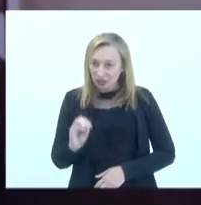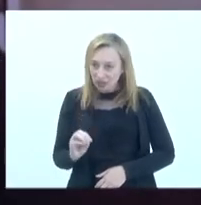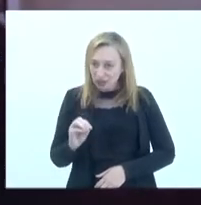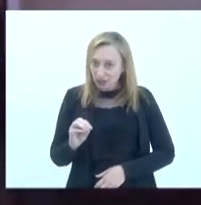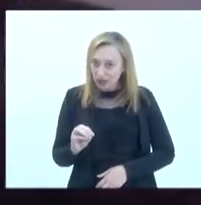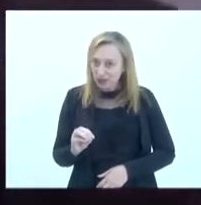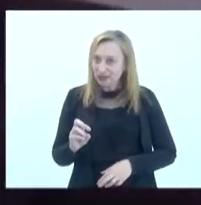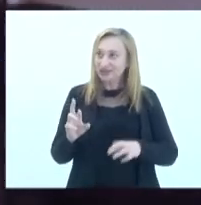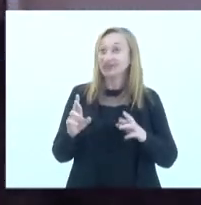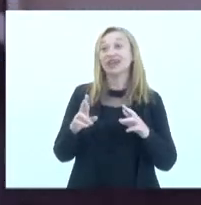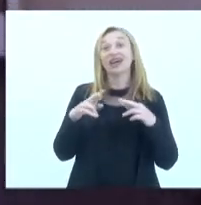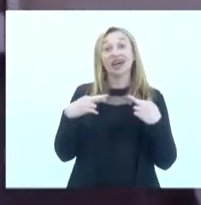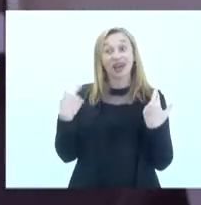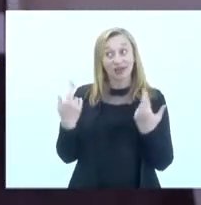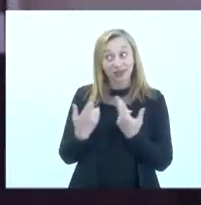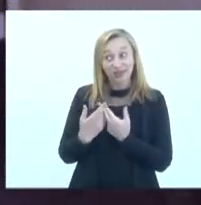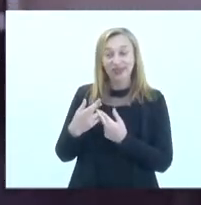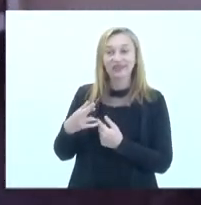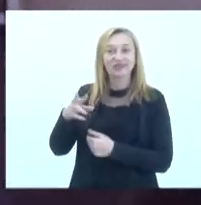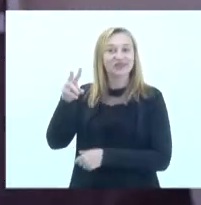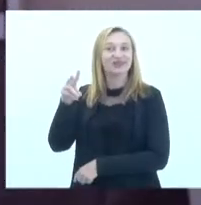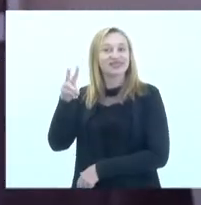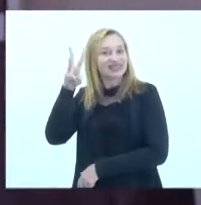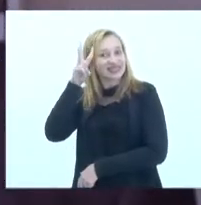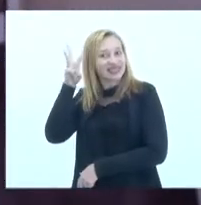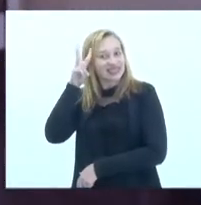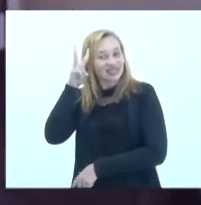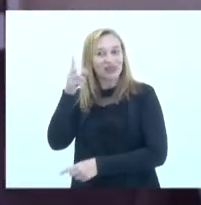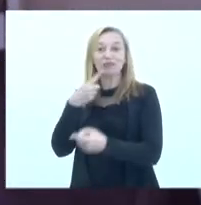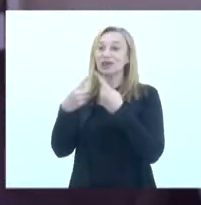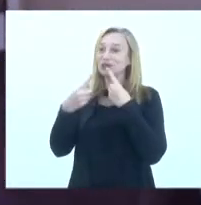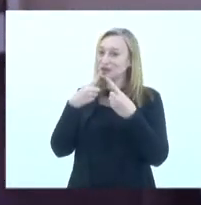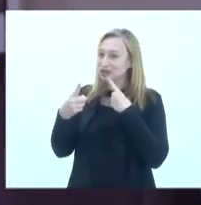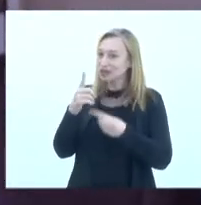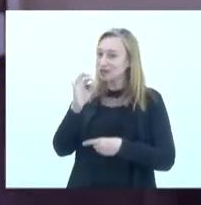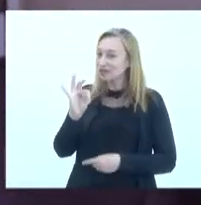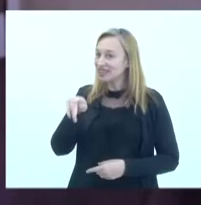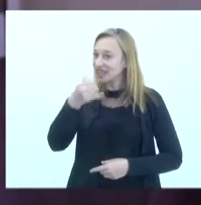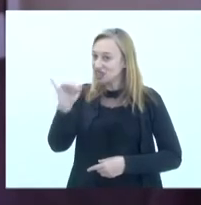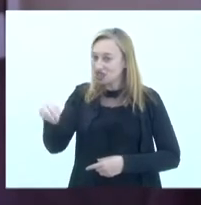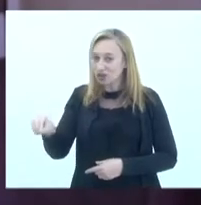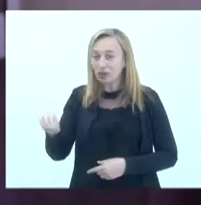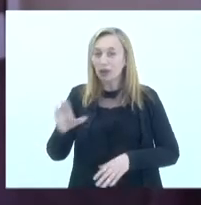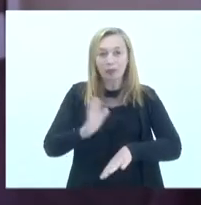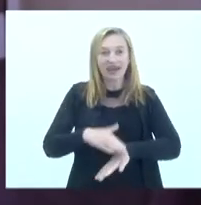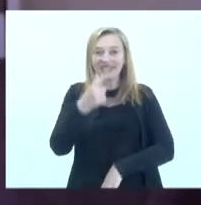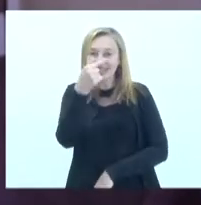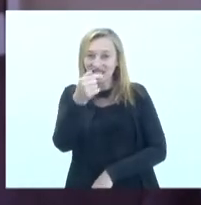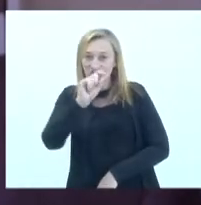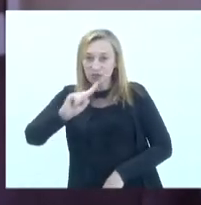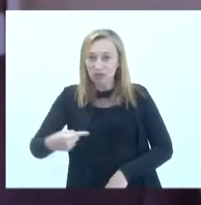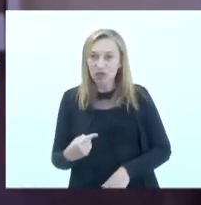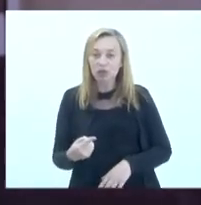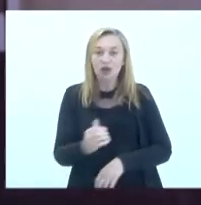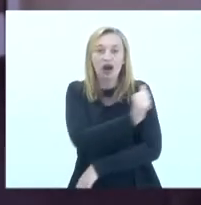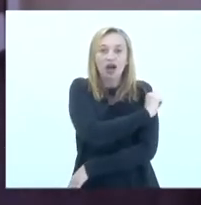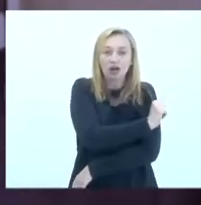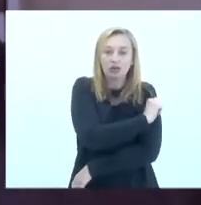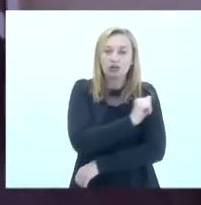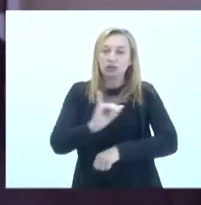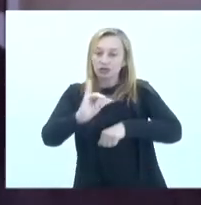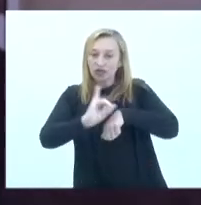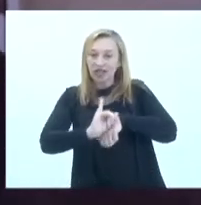terei uma audiência na terça-feira para discutirmos aqui um bandejão para mais de 7 mil estudantes na região de Volta